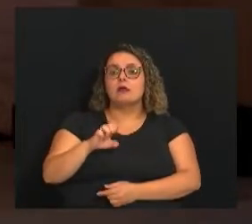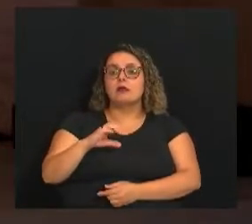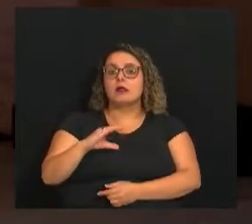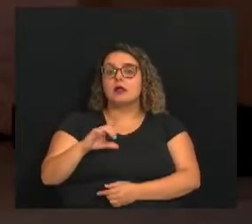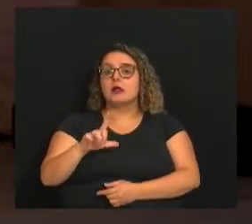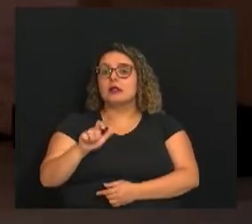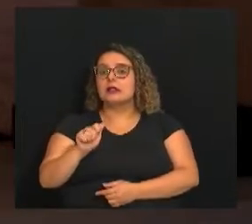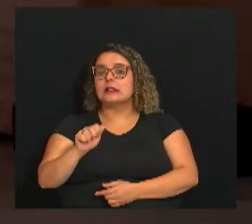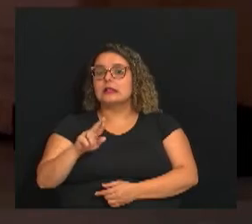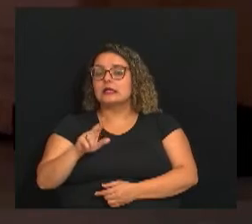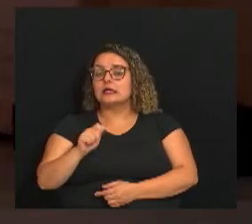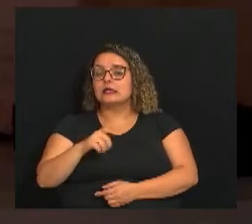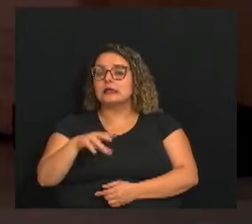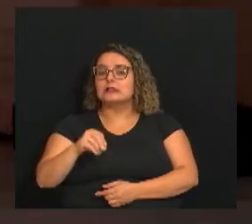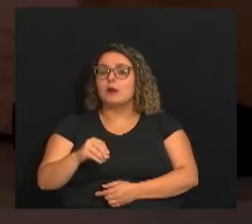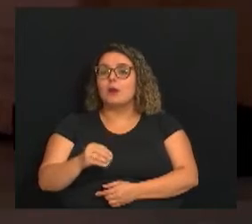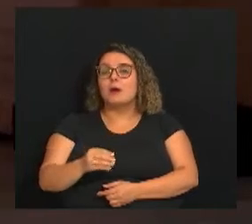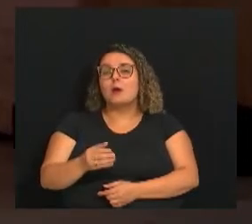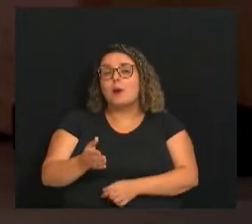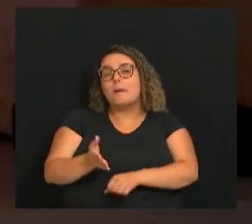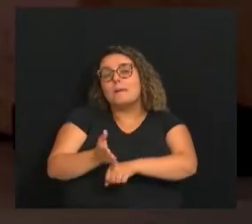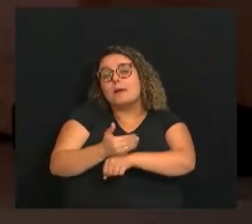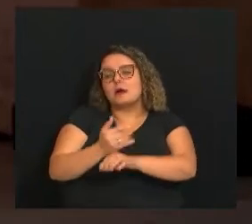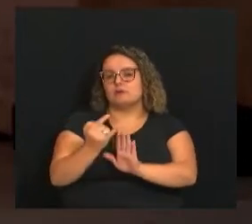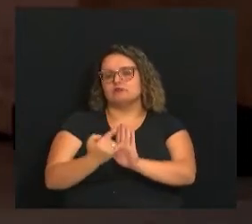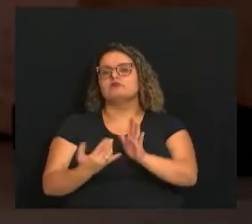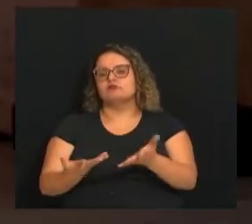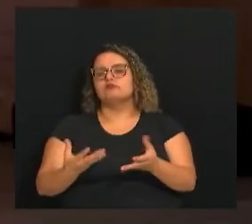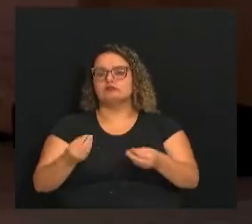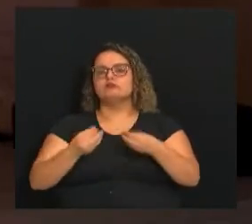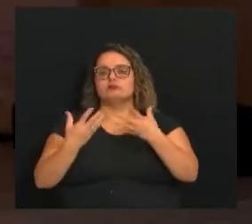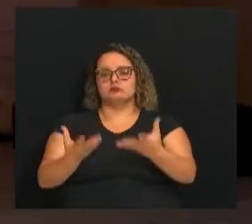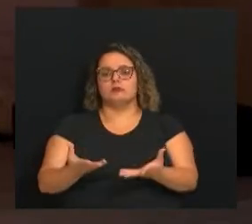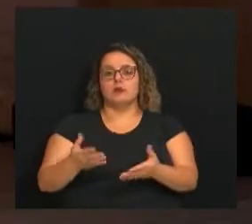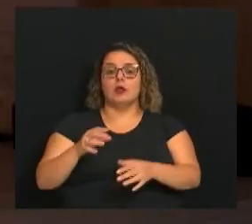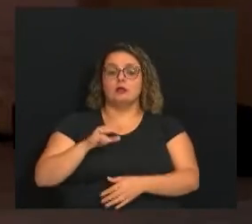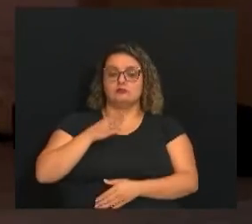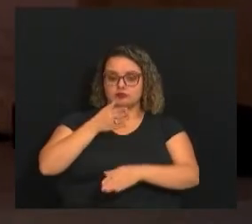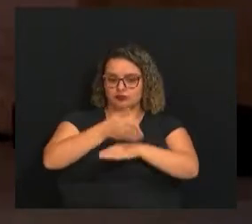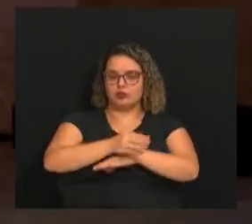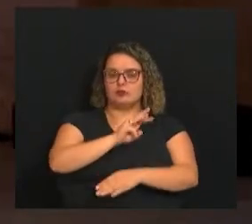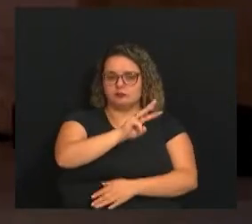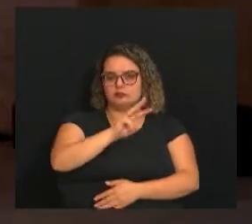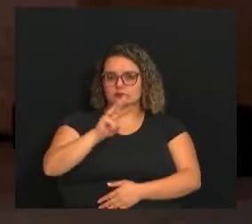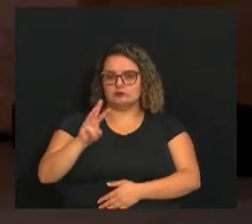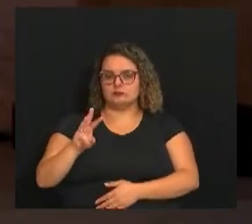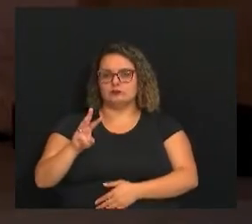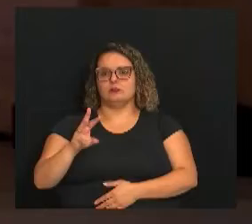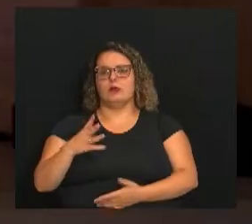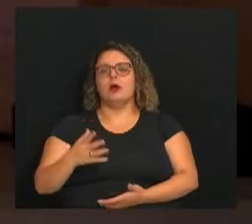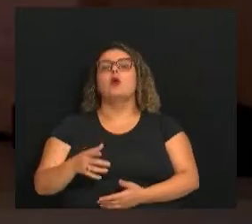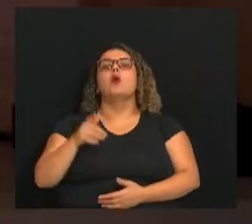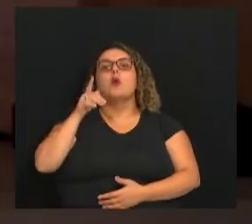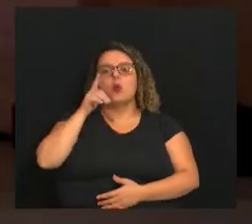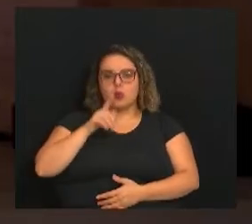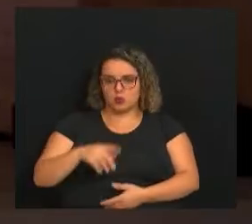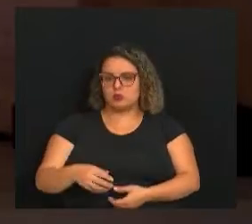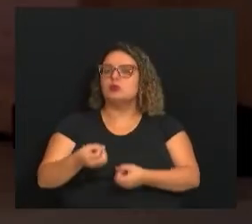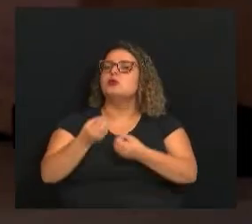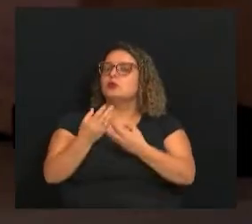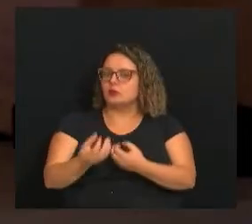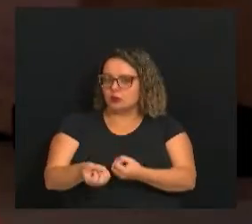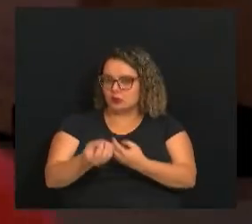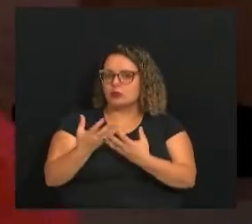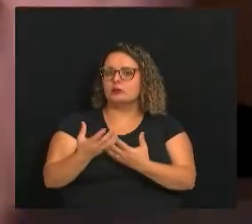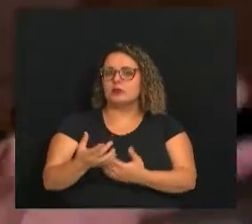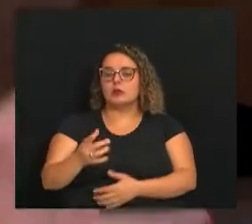pré-preenchida dentro do ECAC da Receita Federal. Então, quer dizer, entrando lá no site da Receita, você consegue bastante informação e